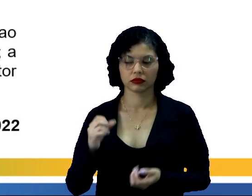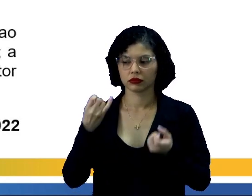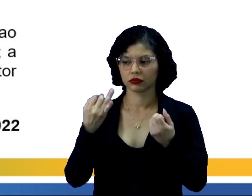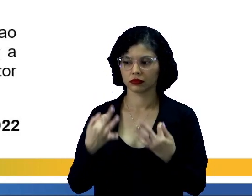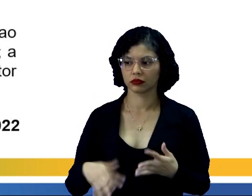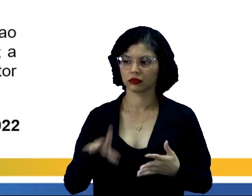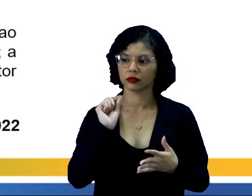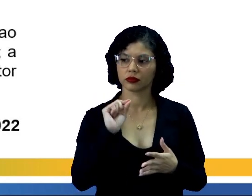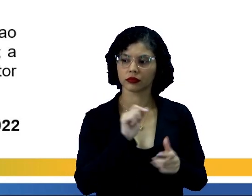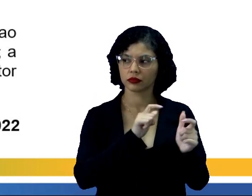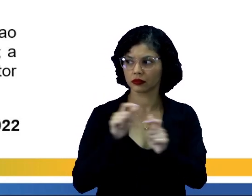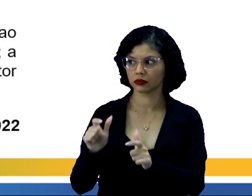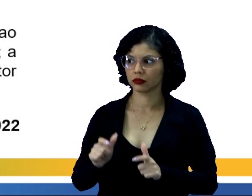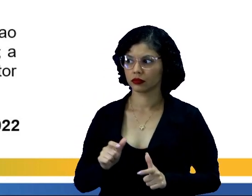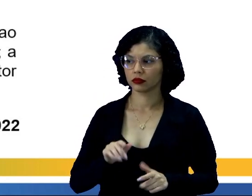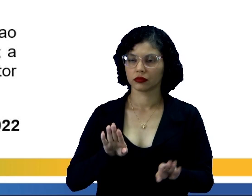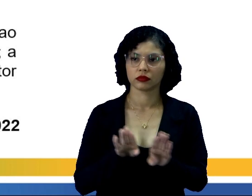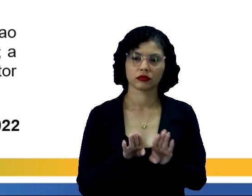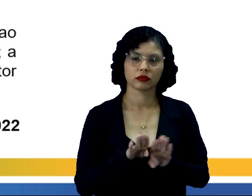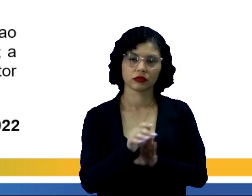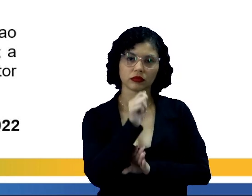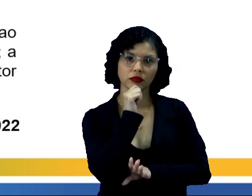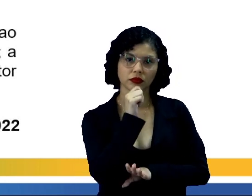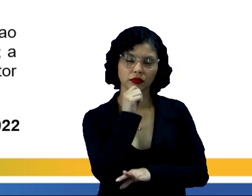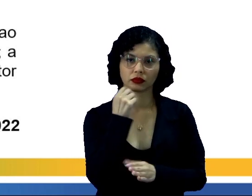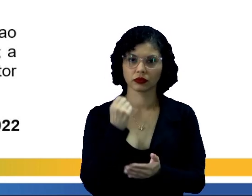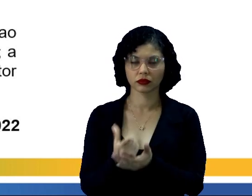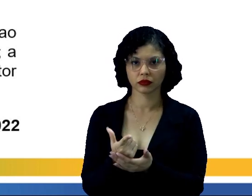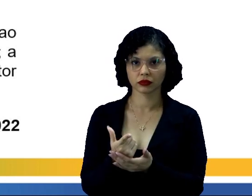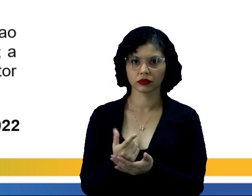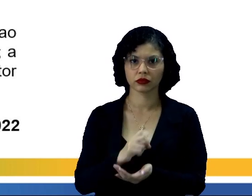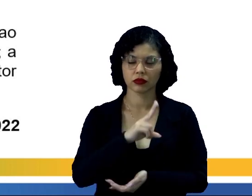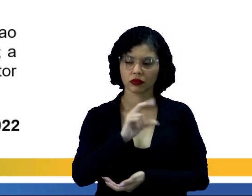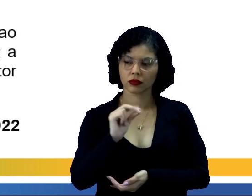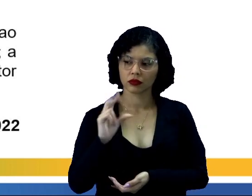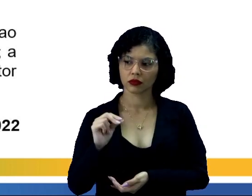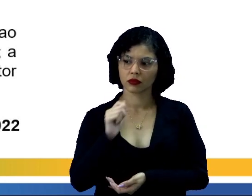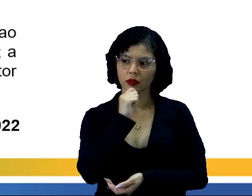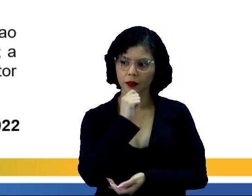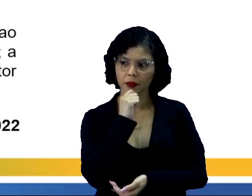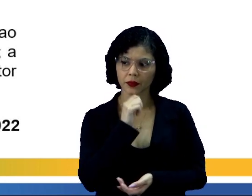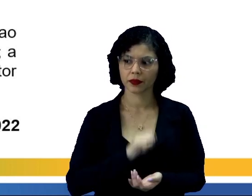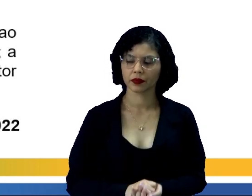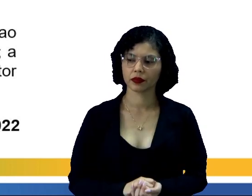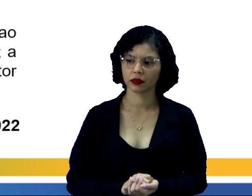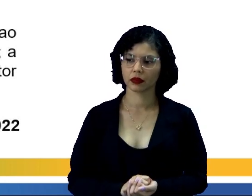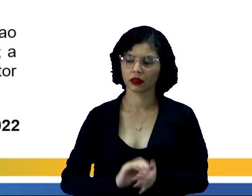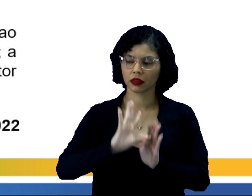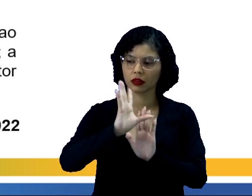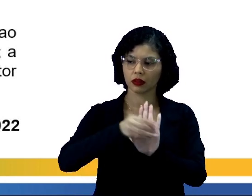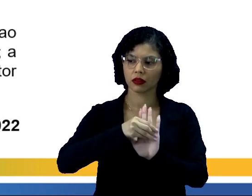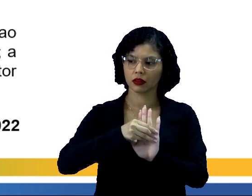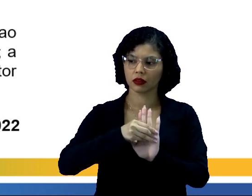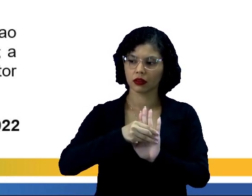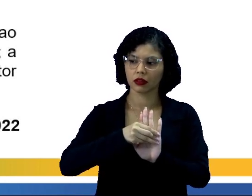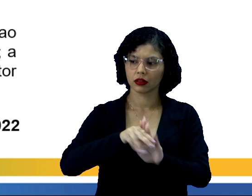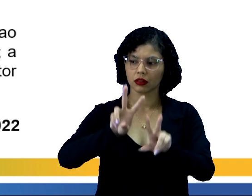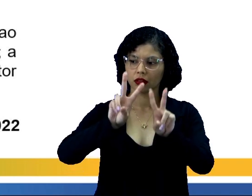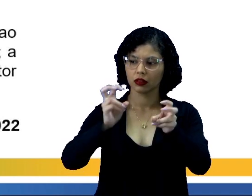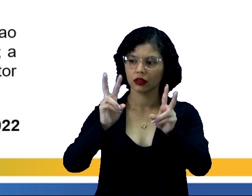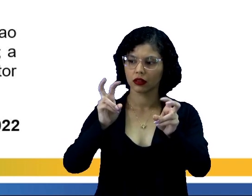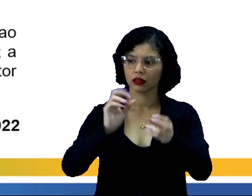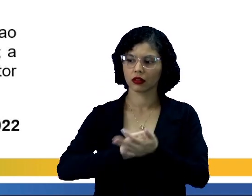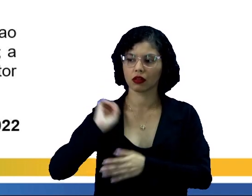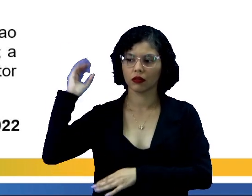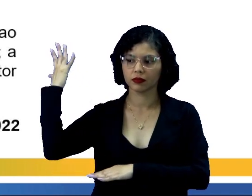bilhões, né? Sobre como será pago esses 500 bilhões colocados por essas situações